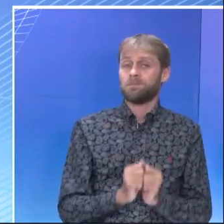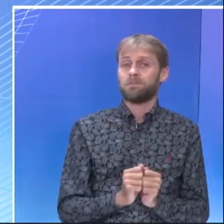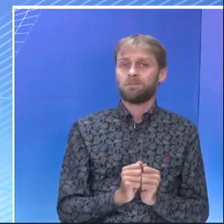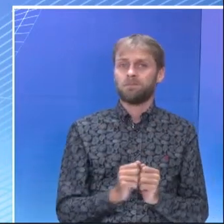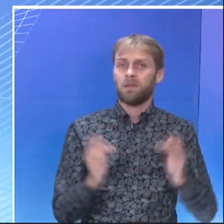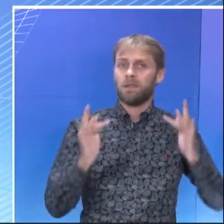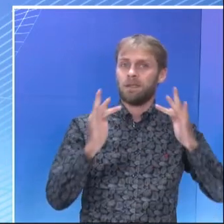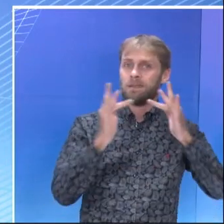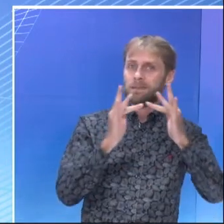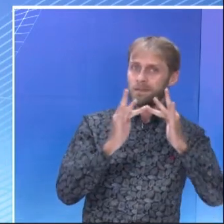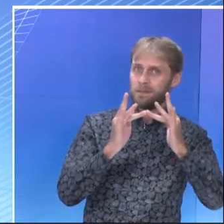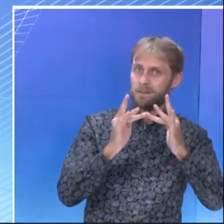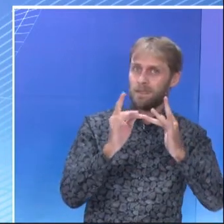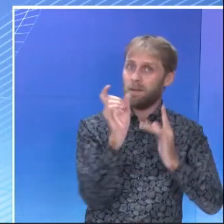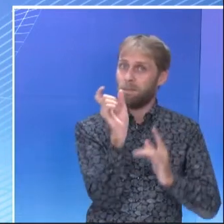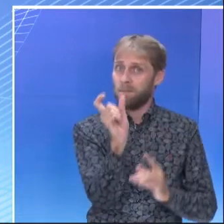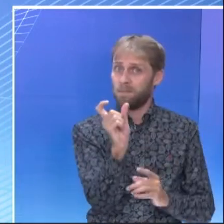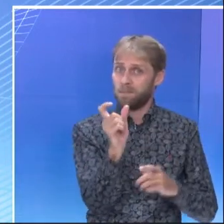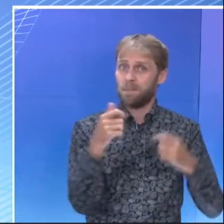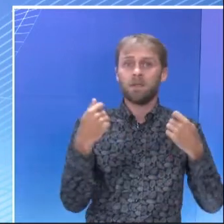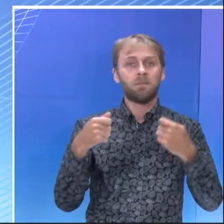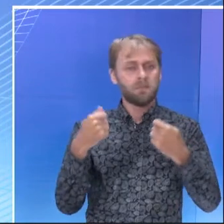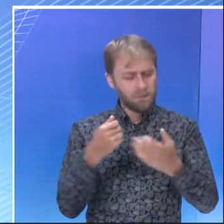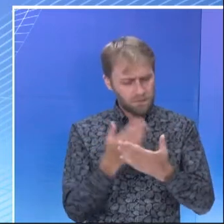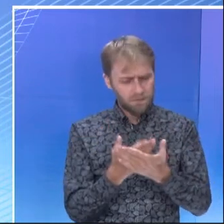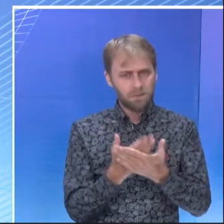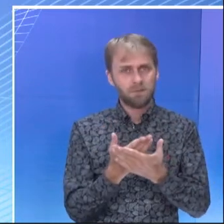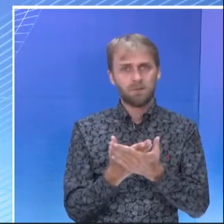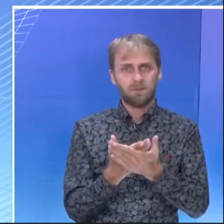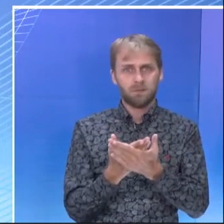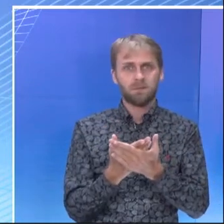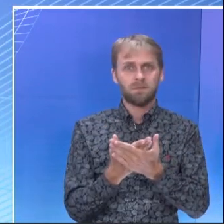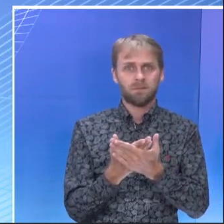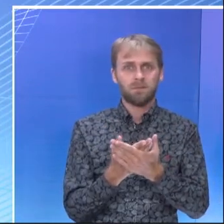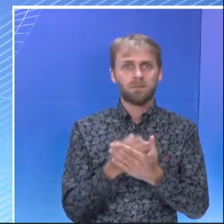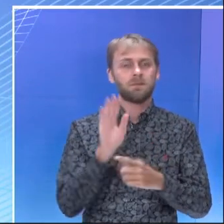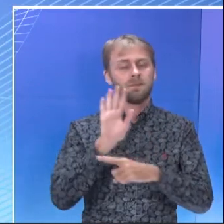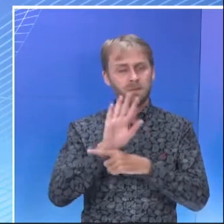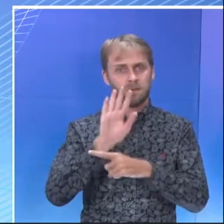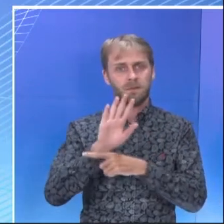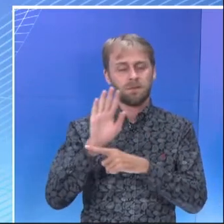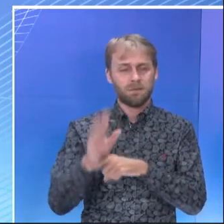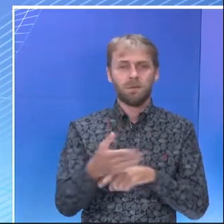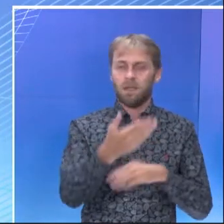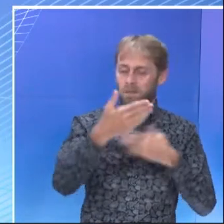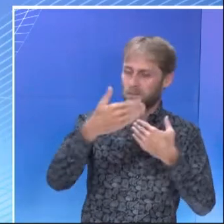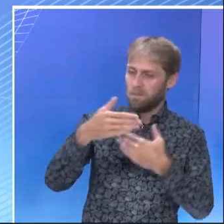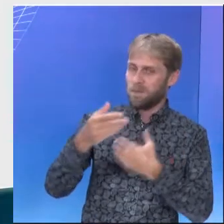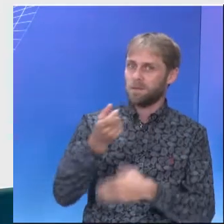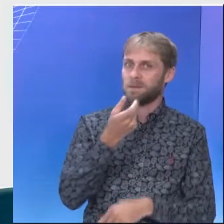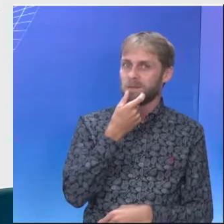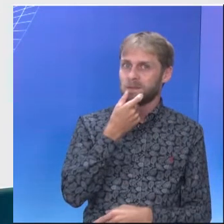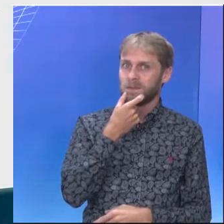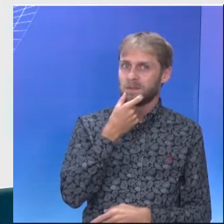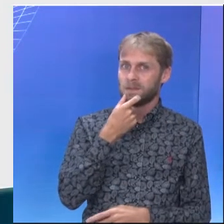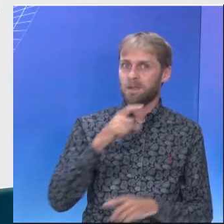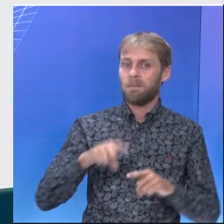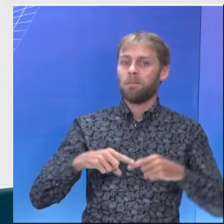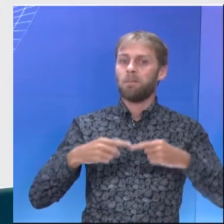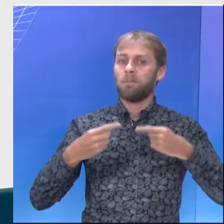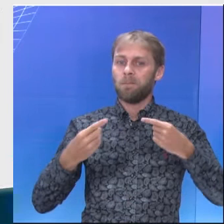no Word. Que você precisa estudar os links no Words. Que ele vai te ajudar nas provas de inglês.